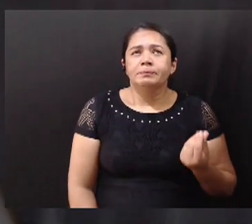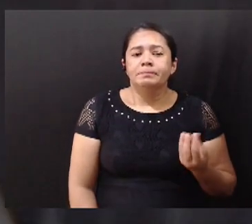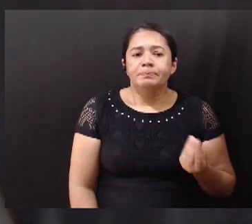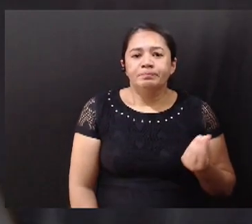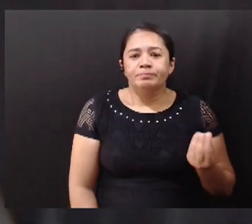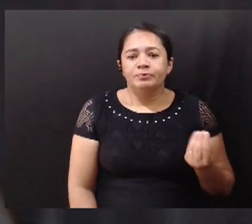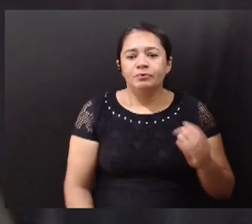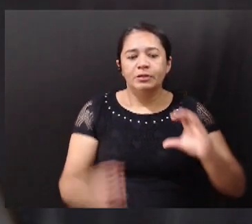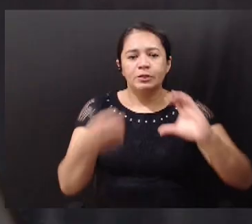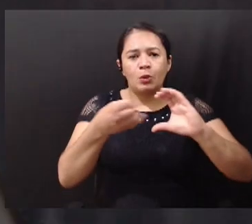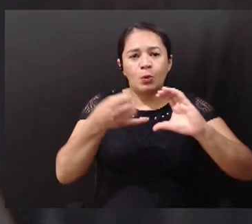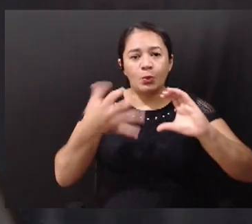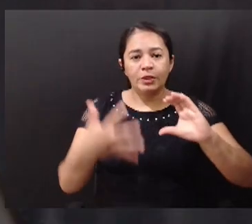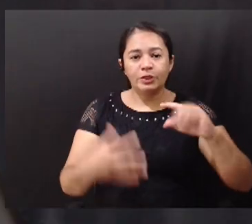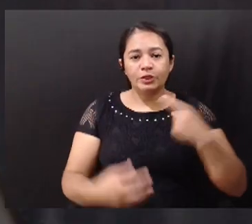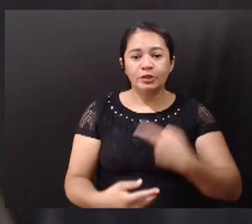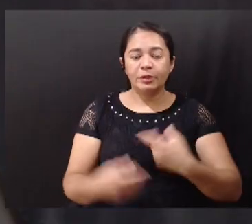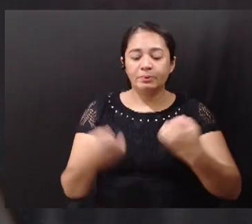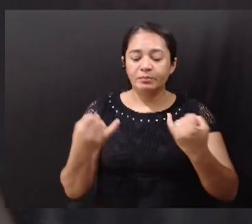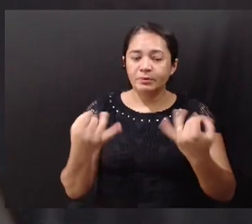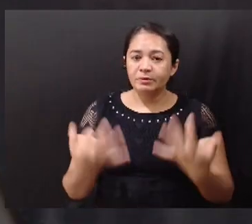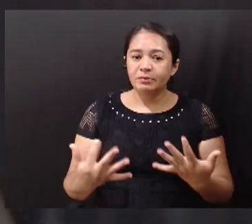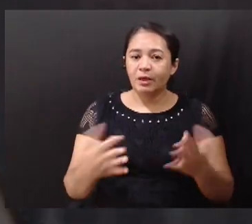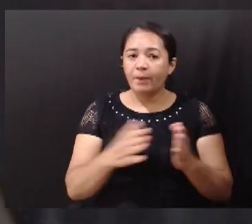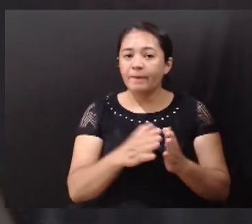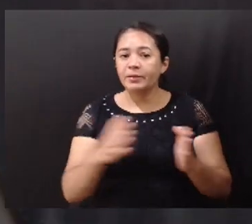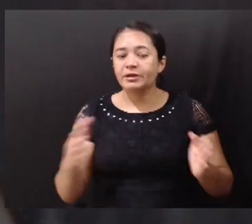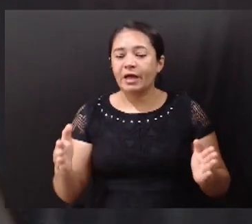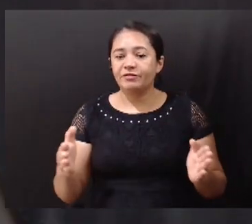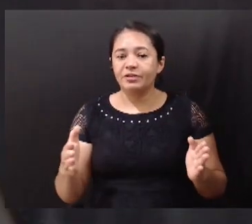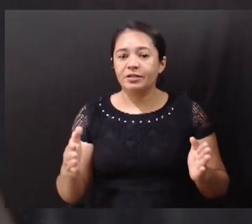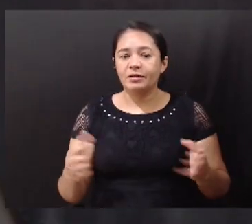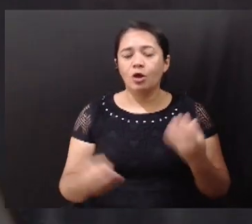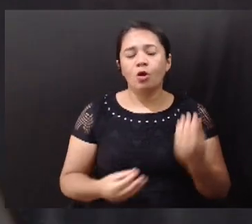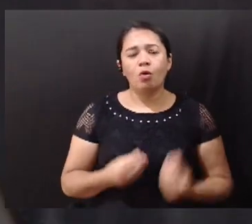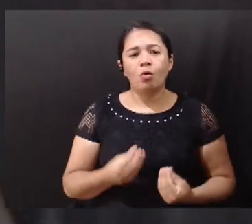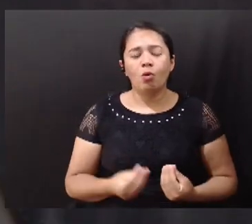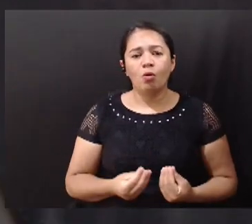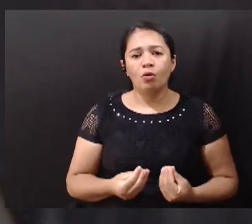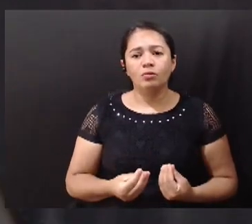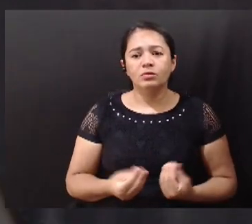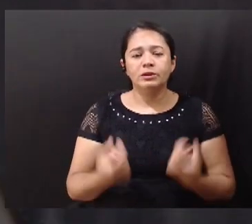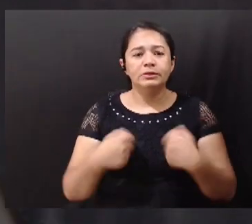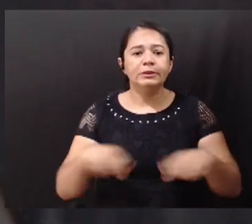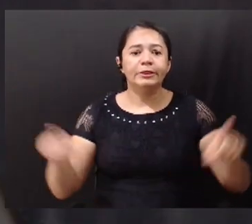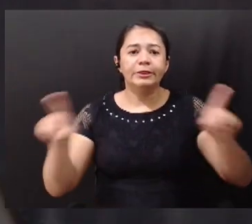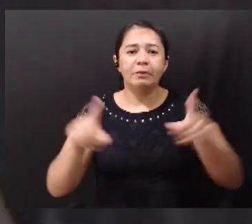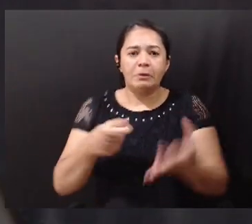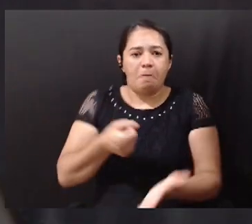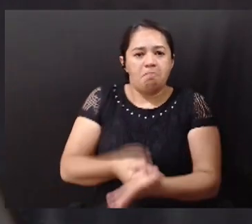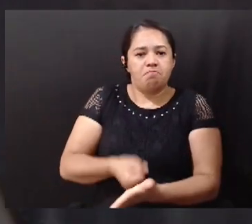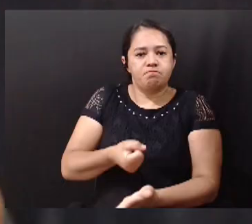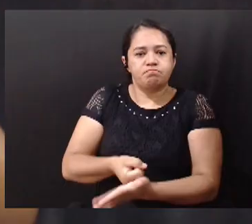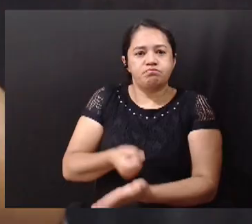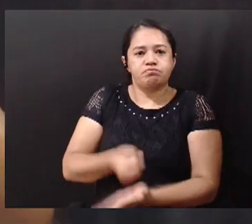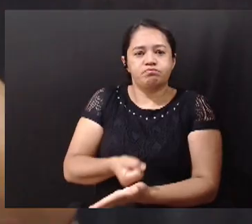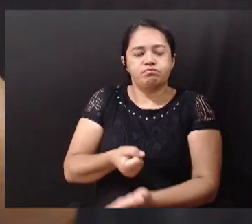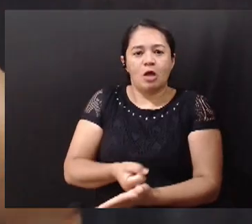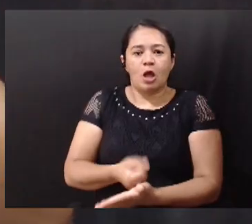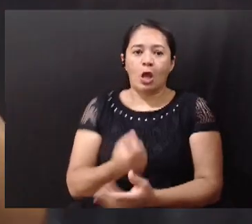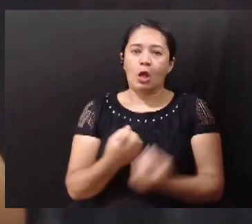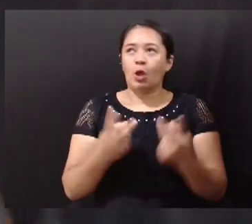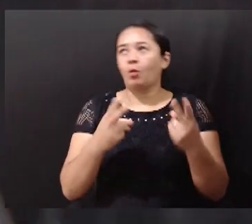características que a gente precisa olhar para esse período é como está a rotina. Ela não precisa ser rígida, como no período da escola, onde a gente